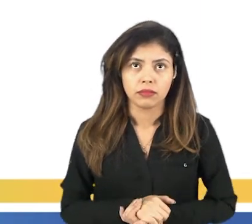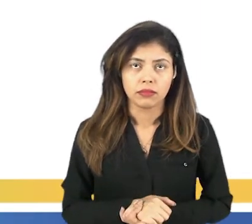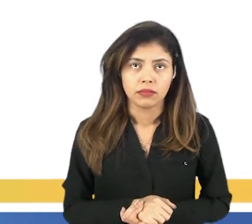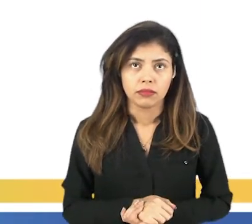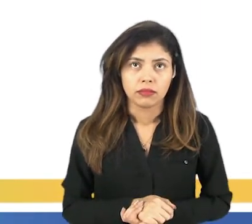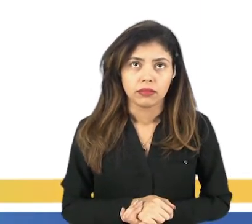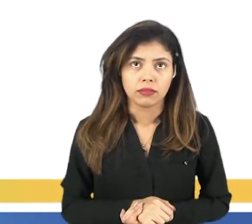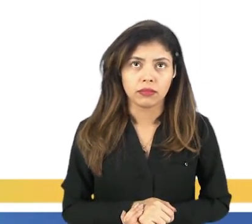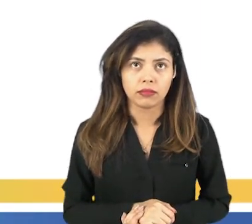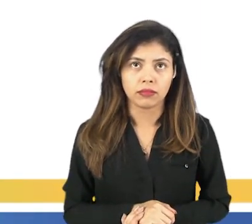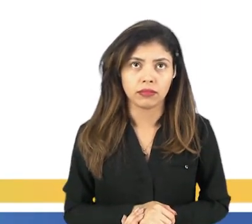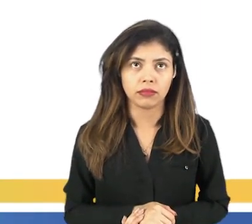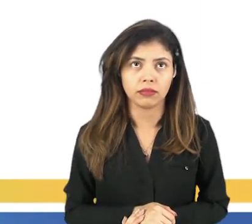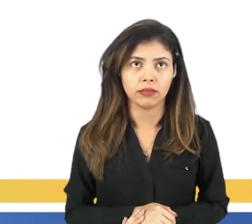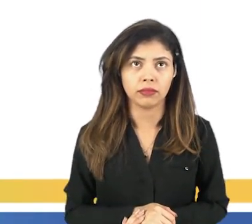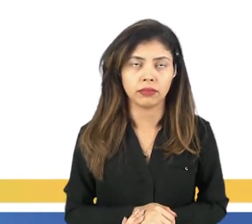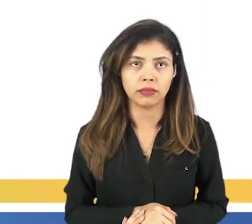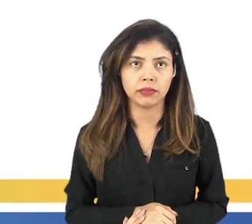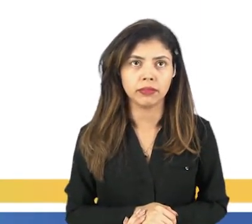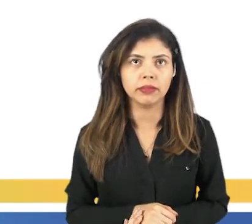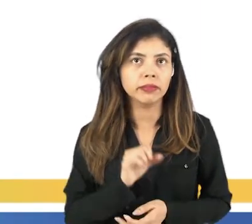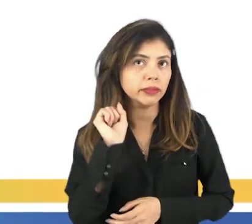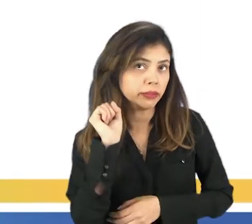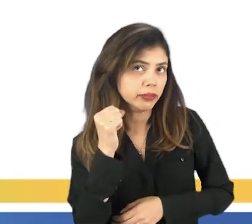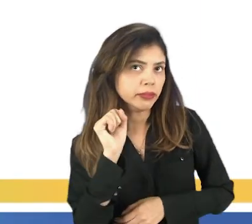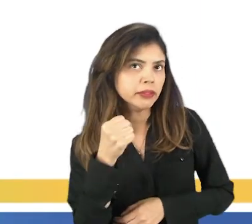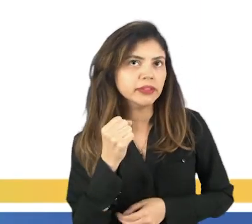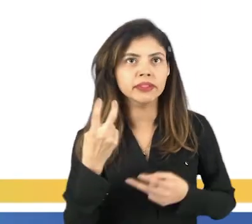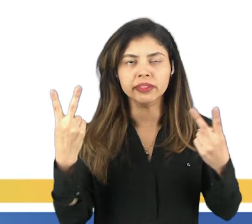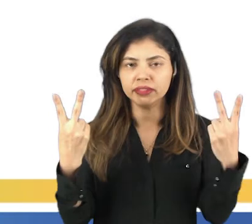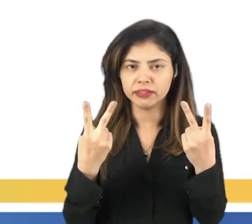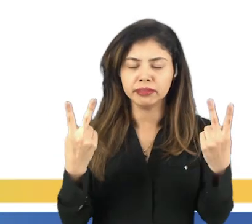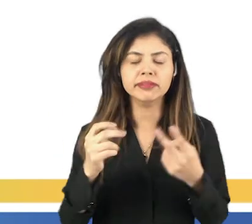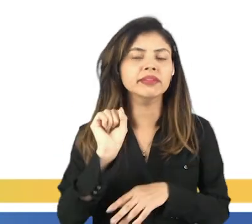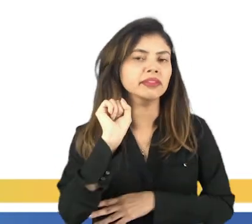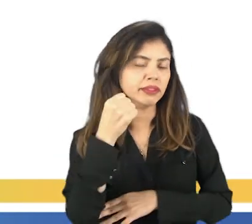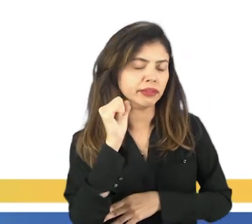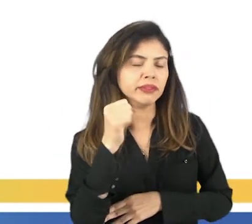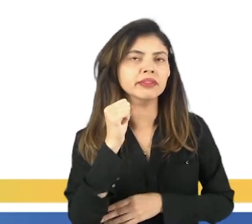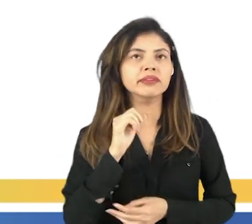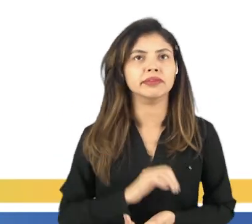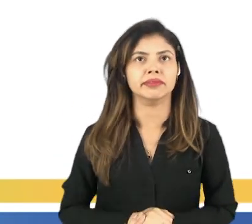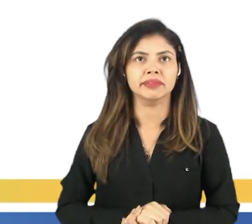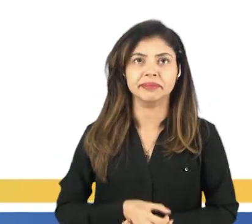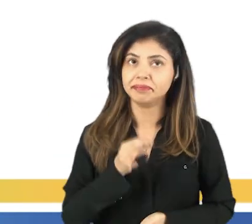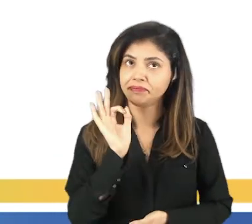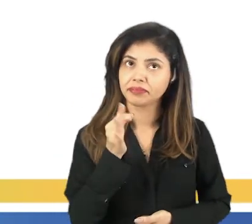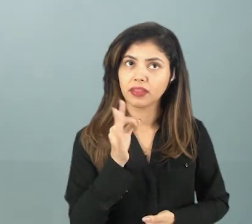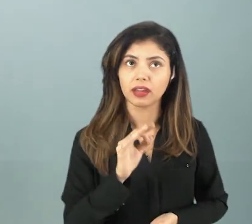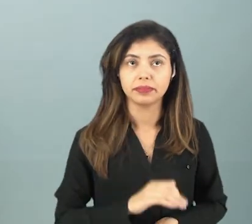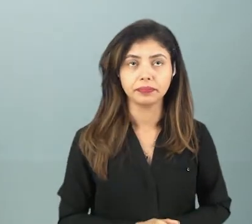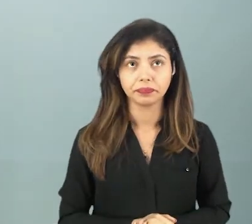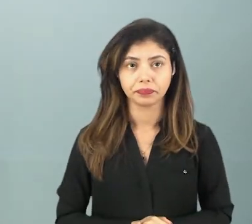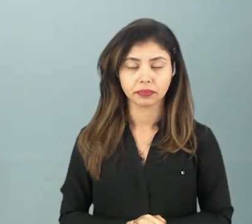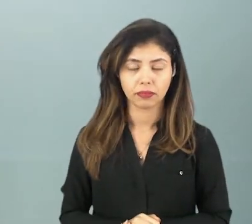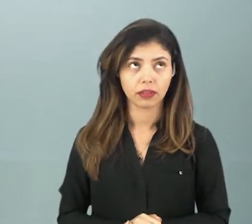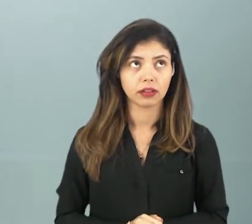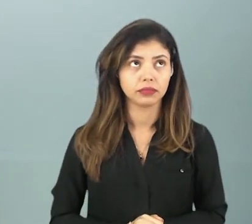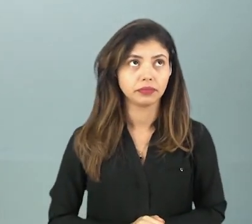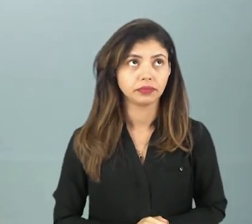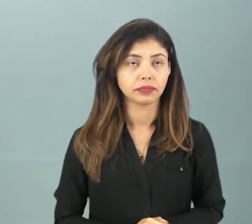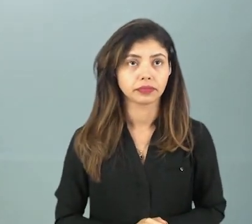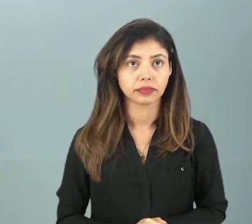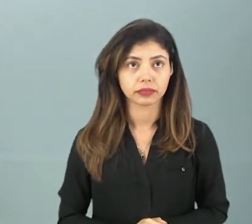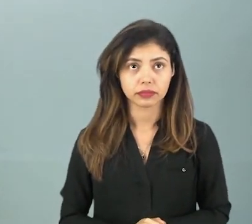na imagem, nós temos 8 partes, as duas imagens foi dividida em 8 partes, certo? Então, a